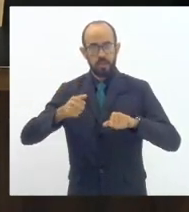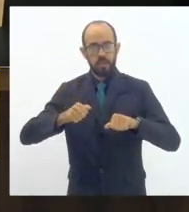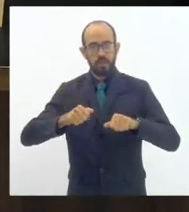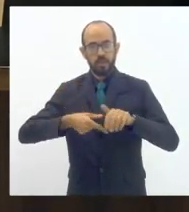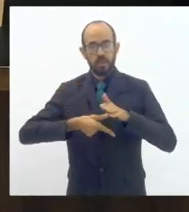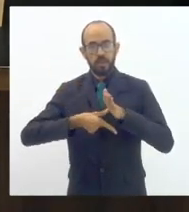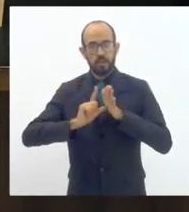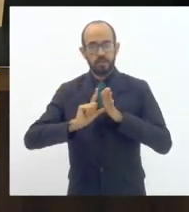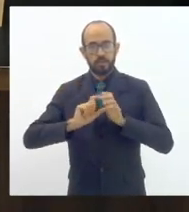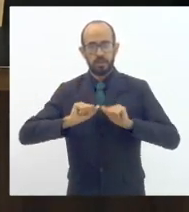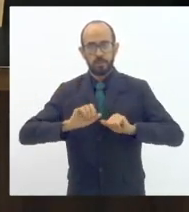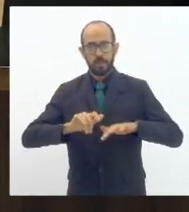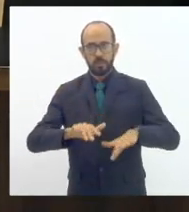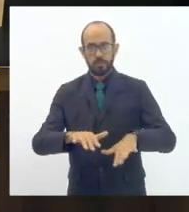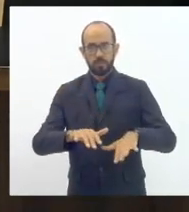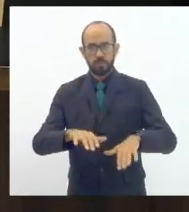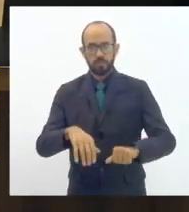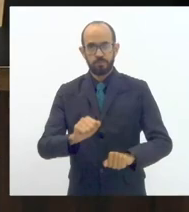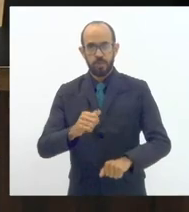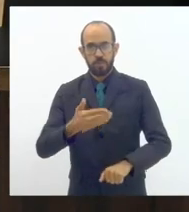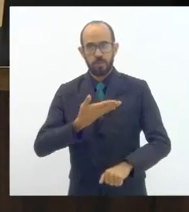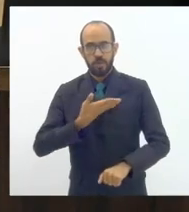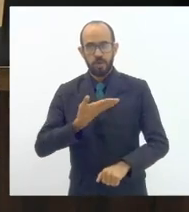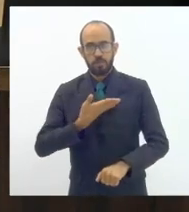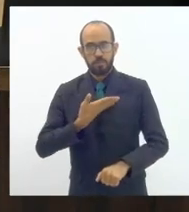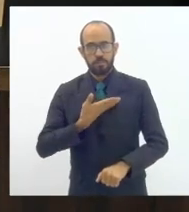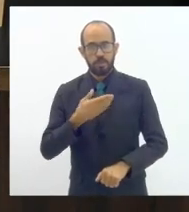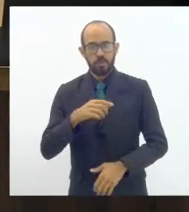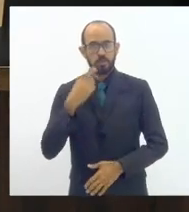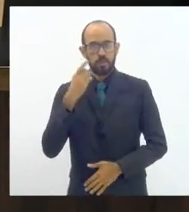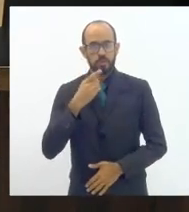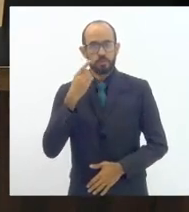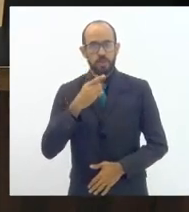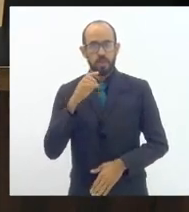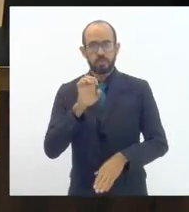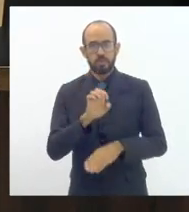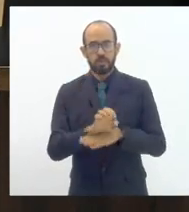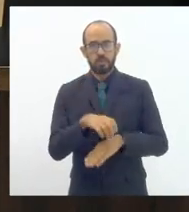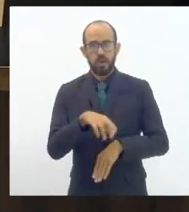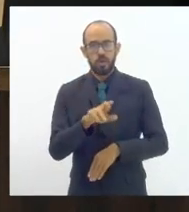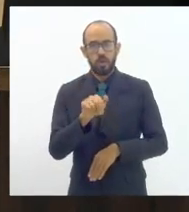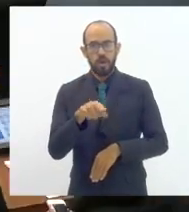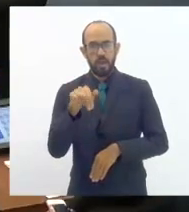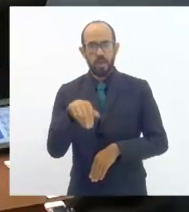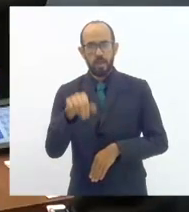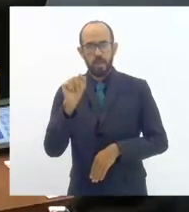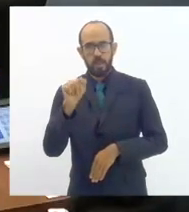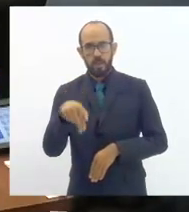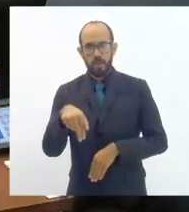pandemia, meu querido camarada aqui de parlamento, o deputado estadual Renan Ferreirinha.